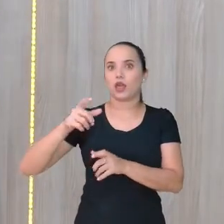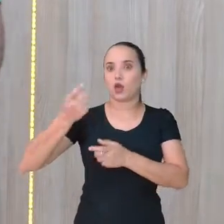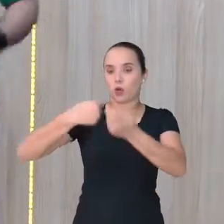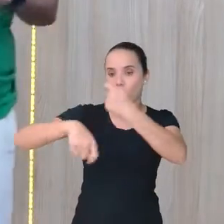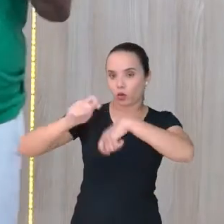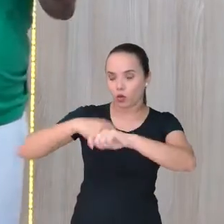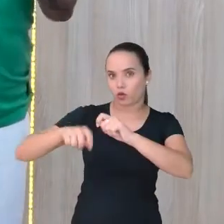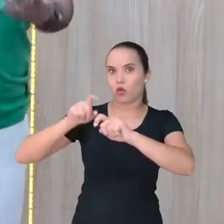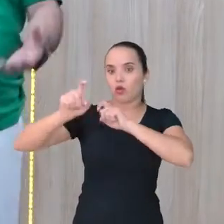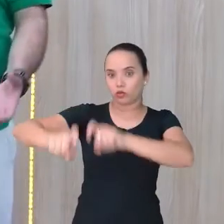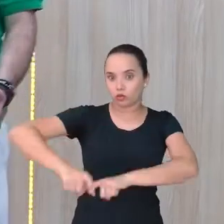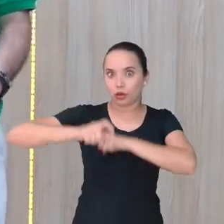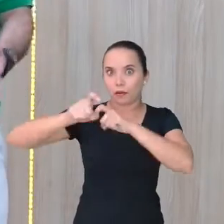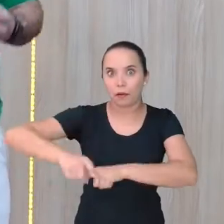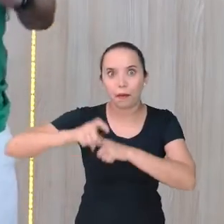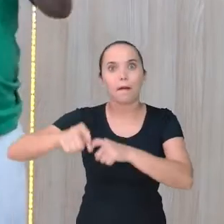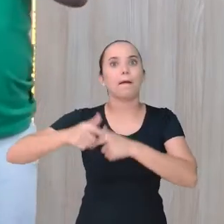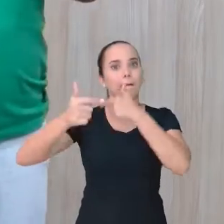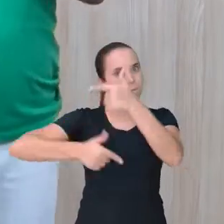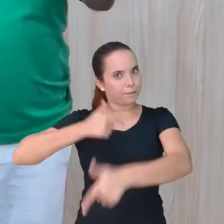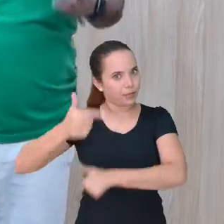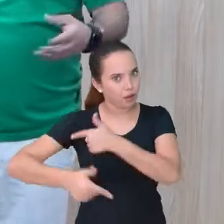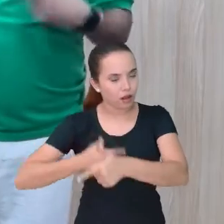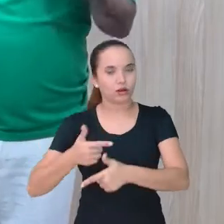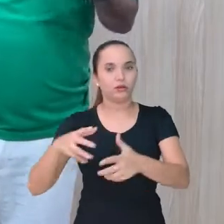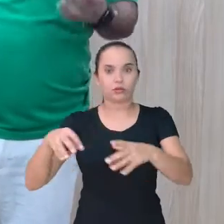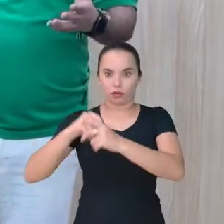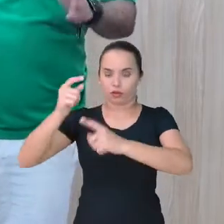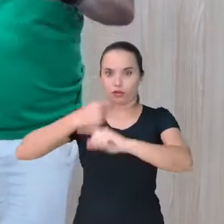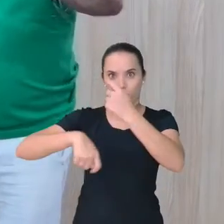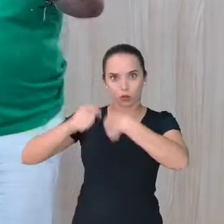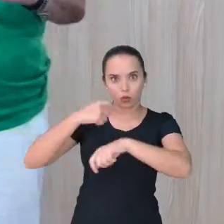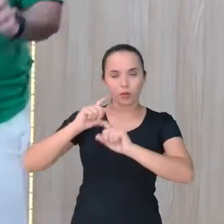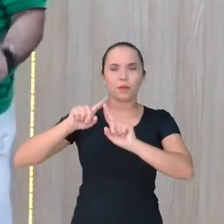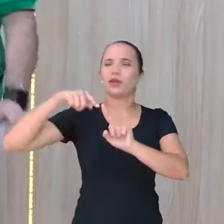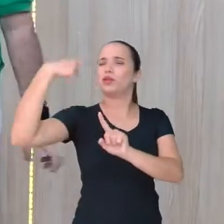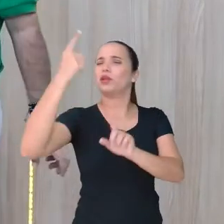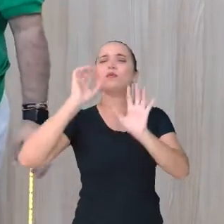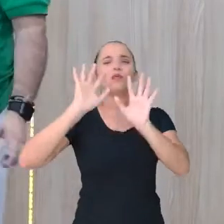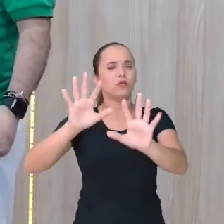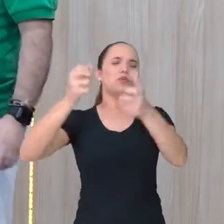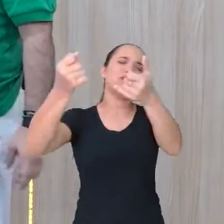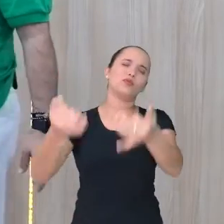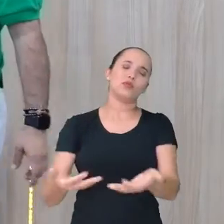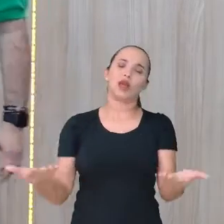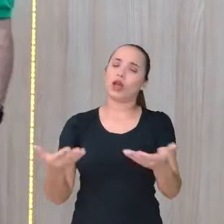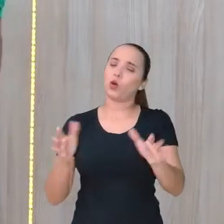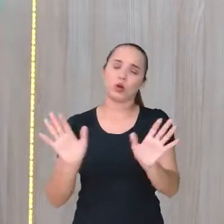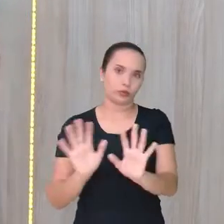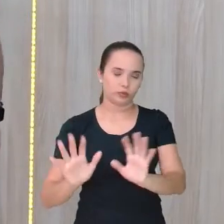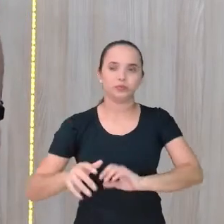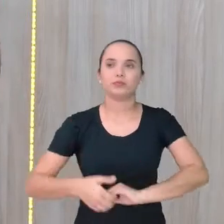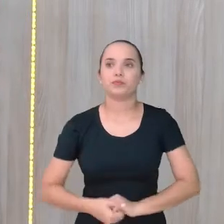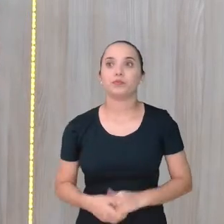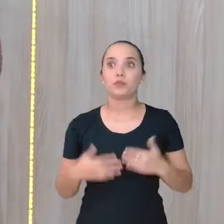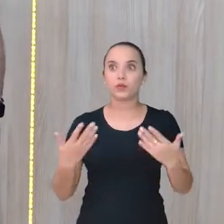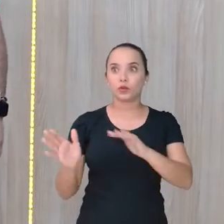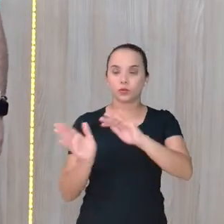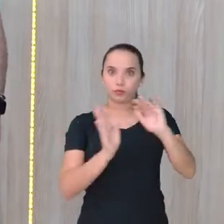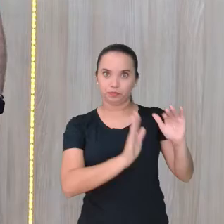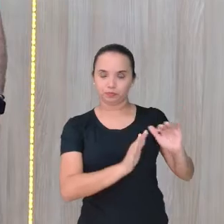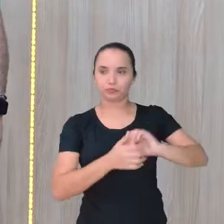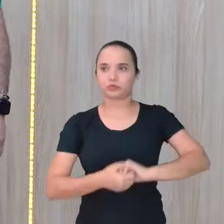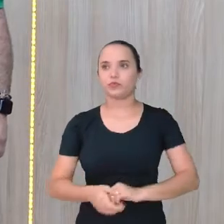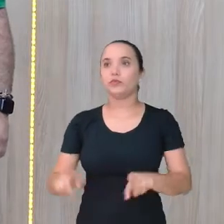ruralização da economia. Mas a gente vai tratar disso depois, então não adianta falar muito aqui. A outra questão,